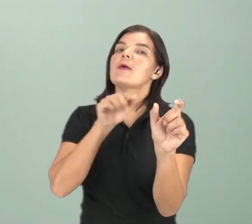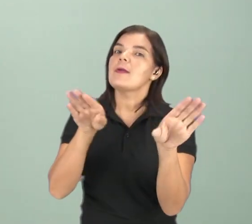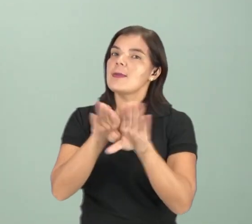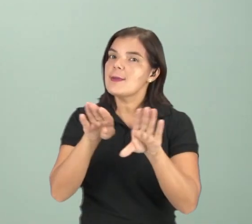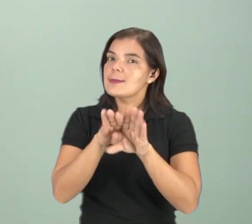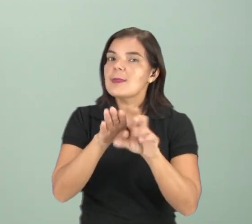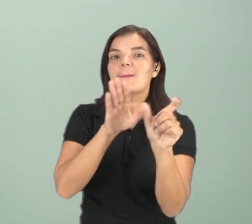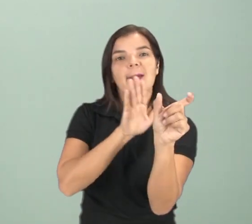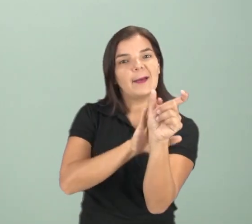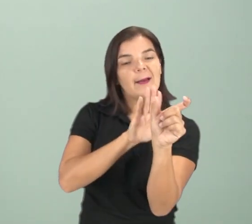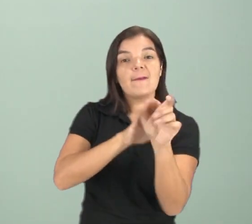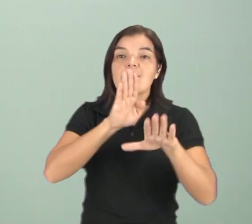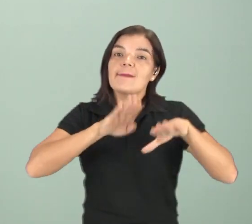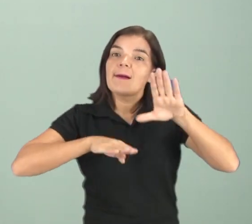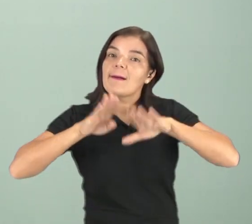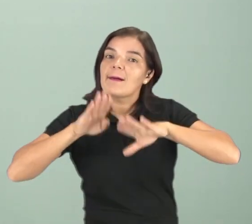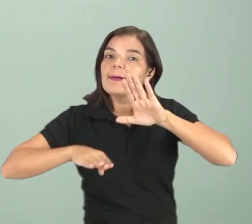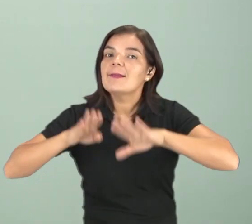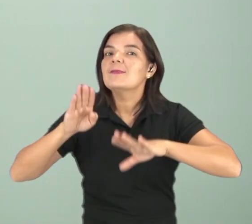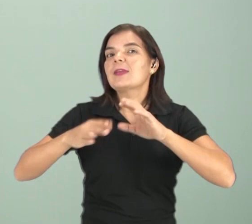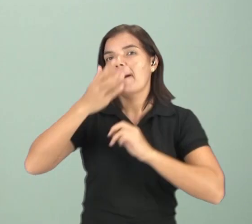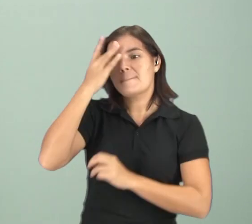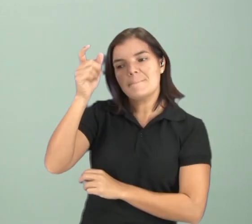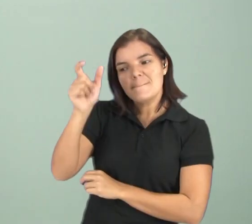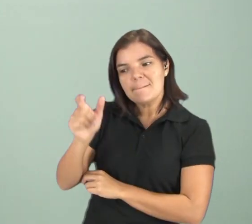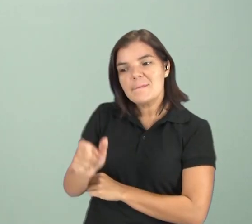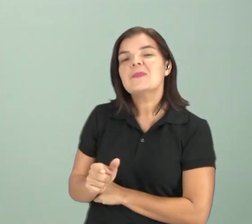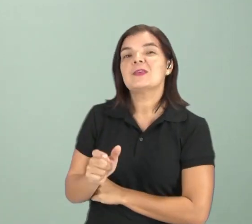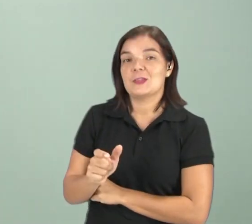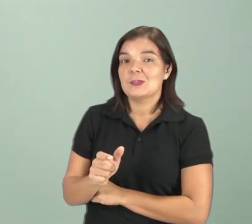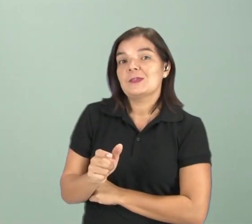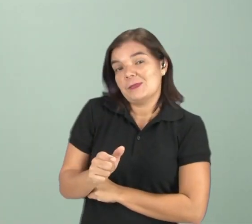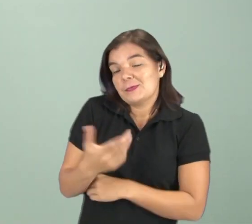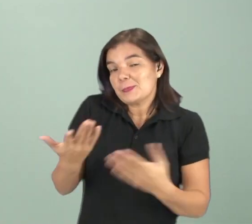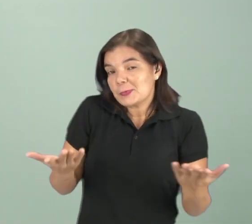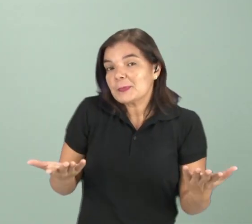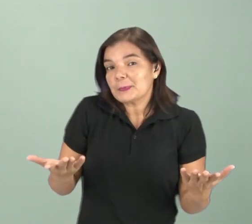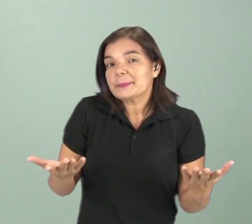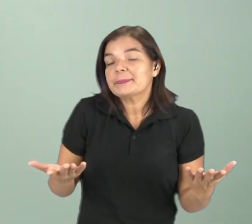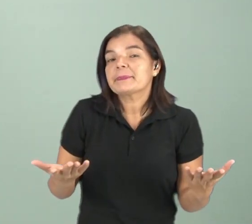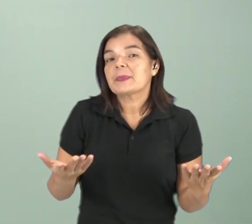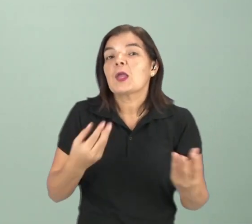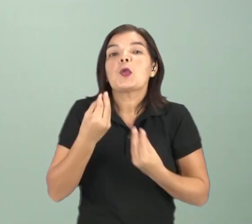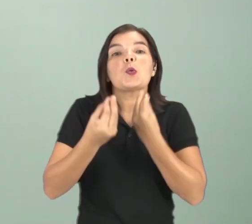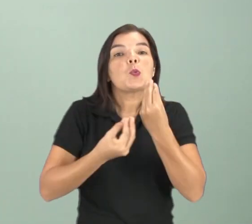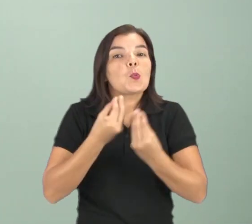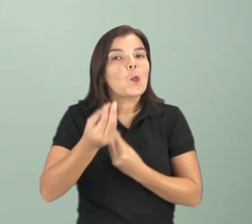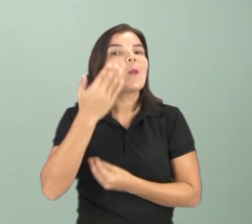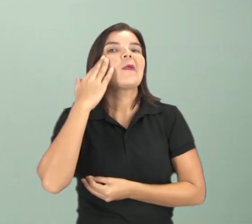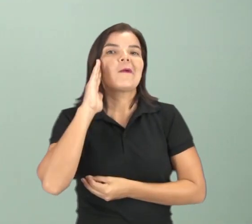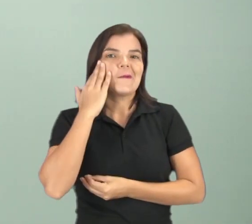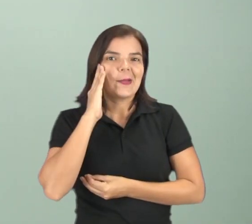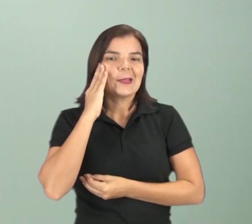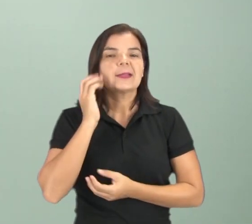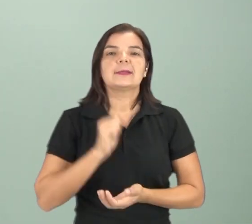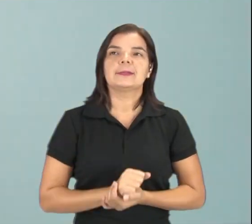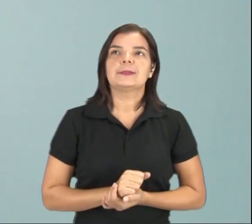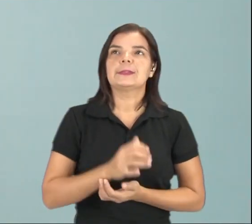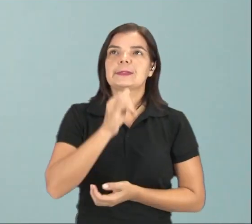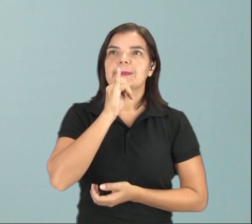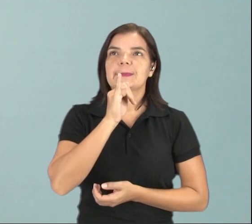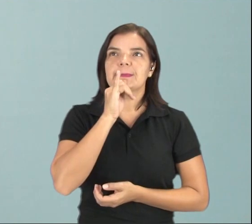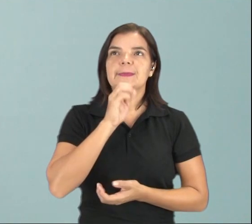sentido conotativo. Vai depender muito do indivíduo aí que está na situação e de como ele vai interpretá-la.